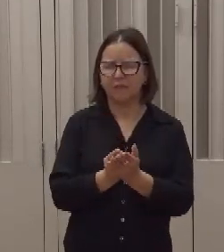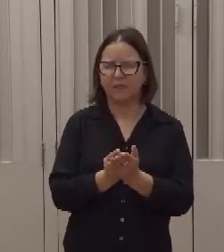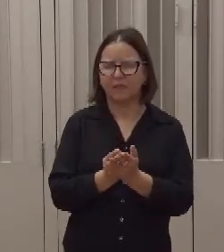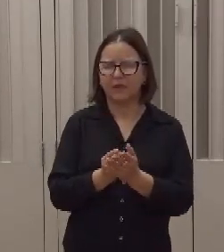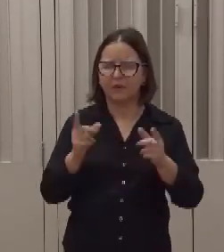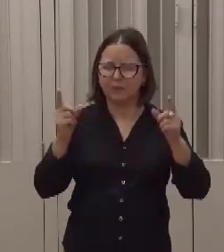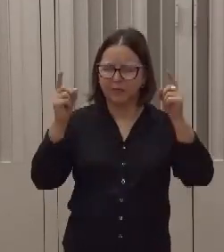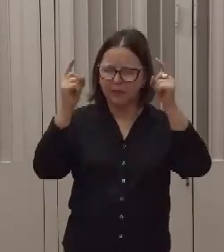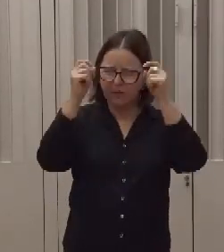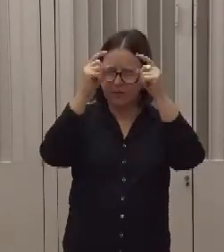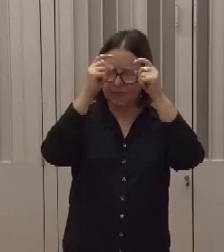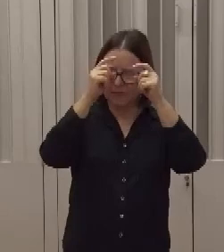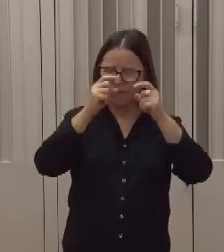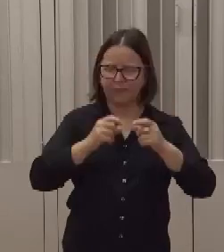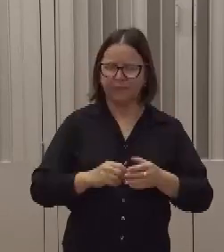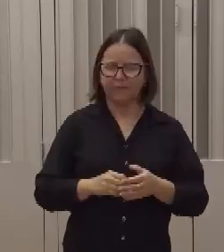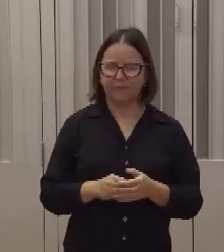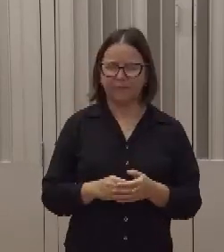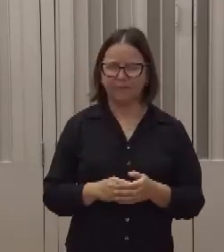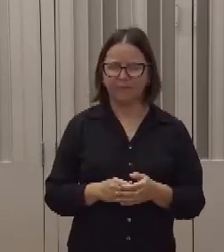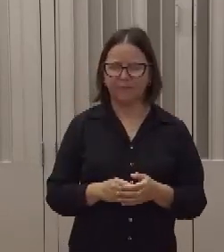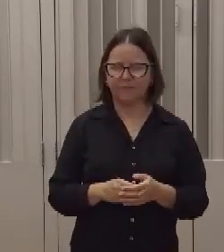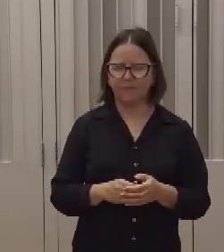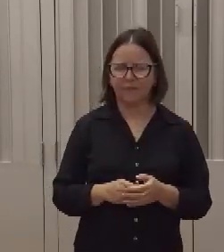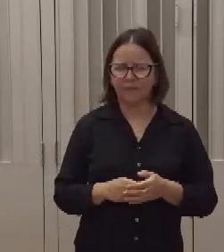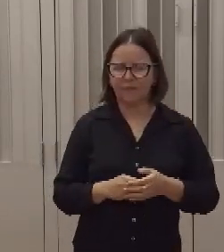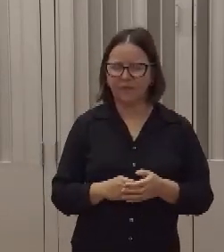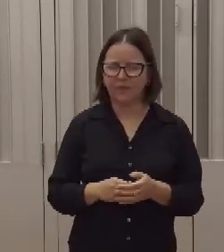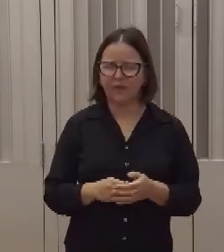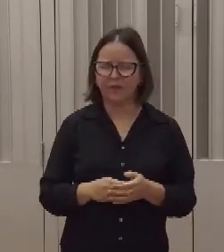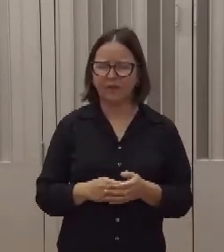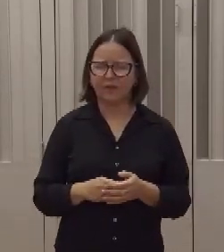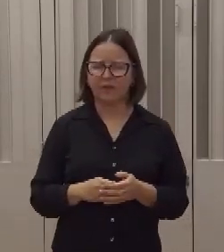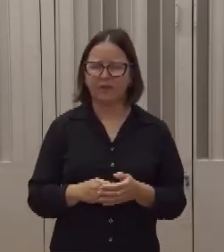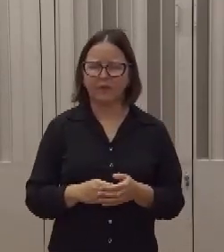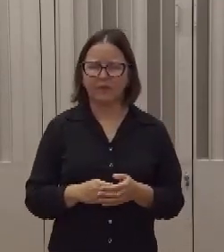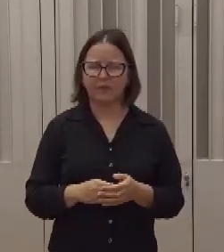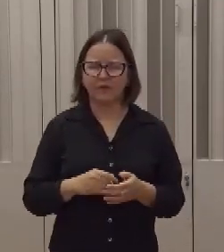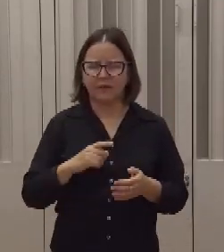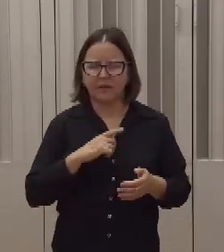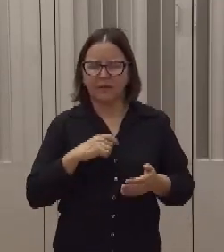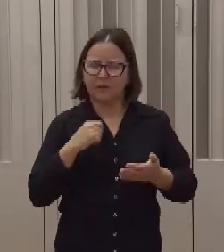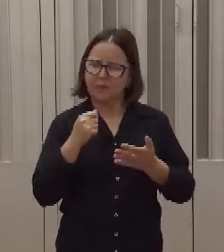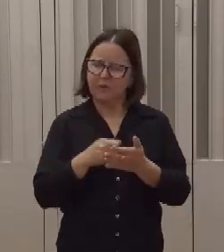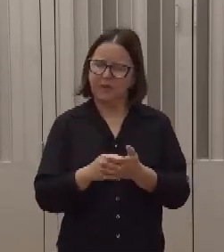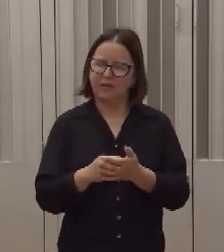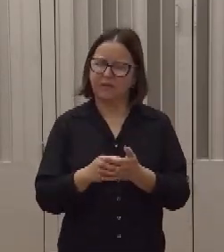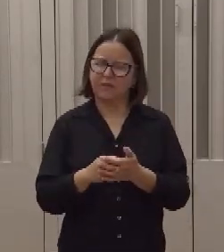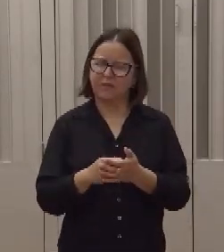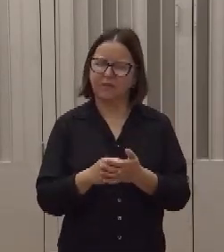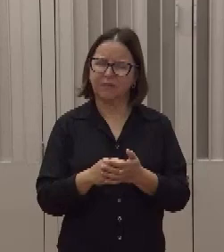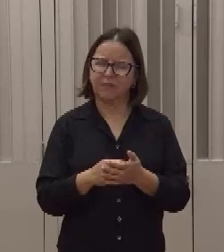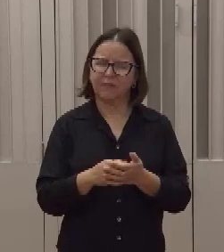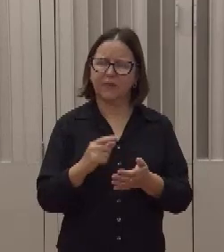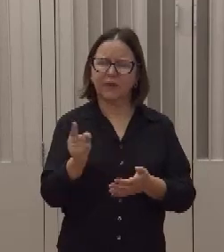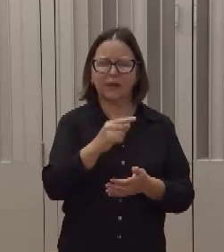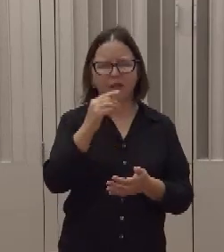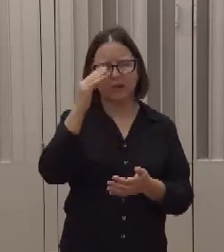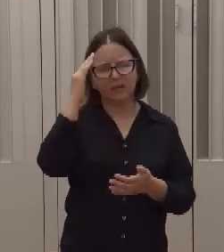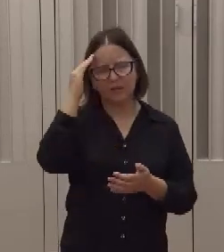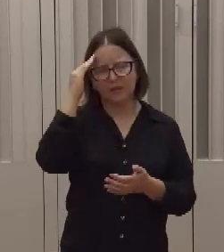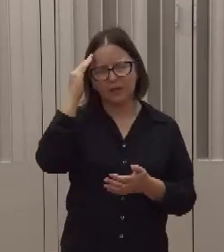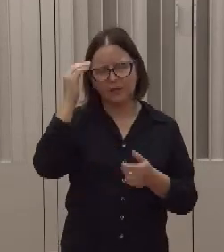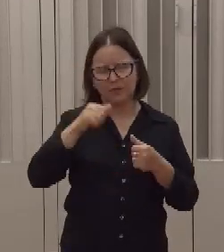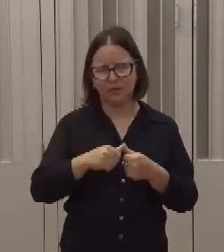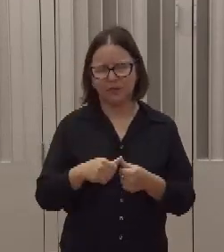existirá. E existirá um custo, e nós sabemos disso, ó Pai. Que nós não nos encolhemos diante dessa realidade,